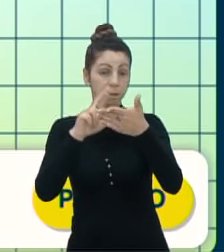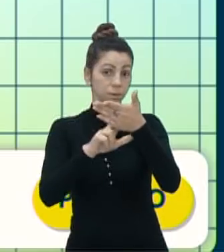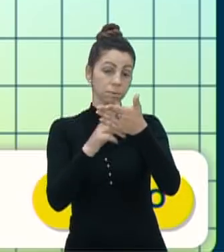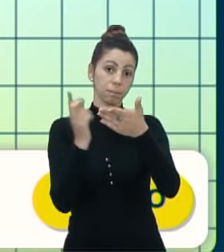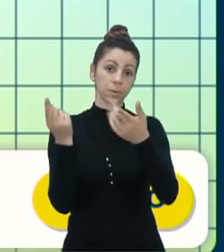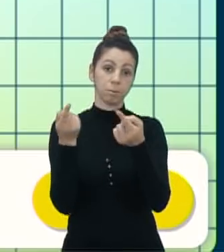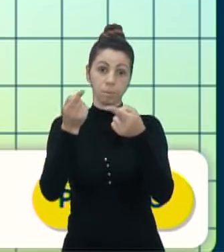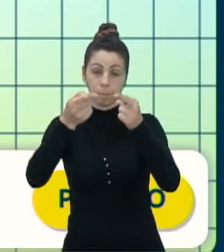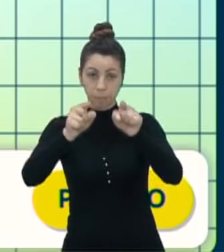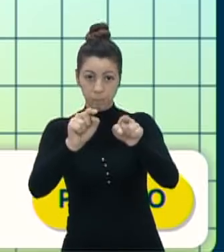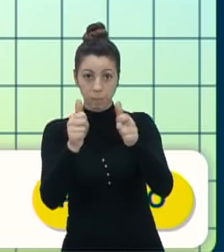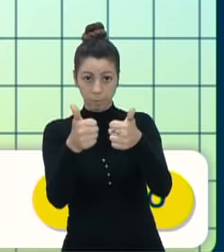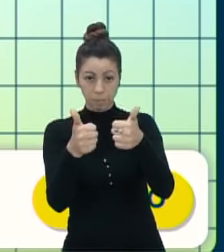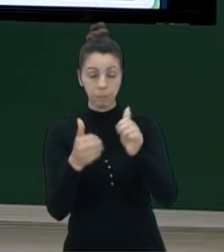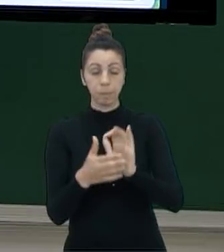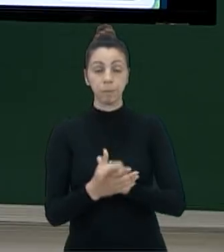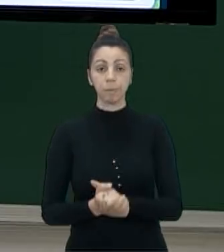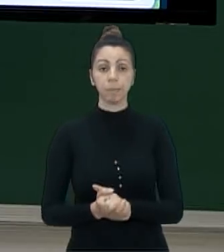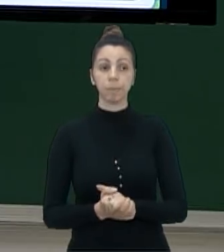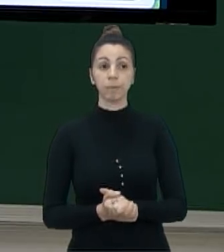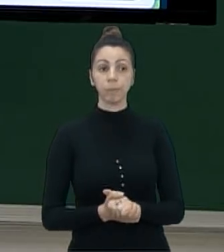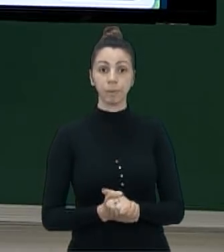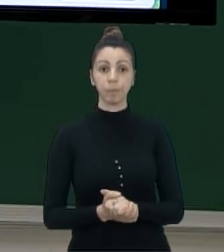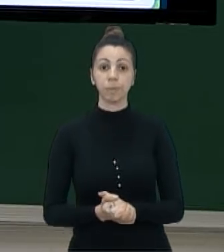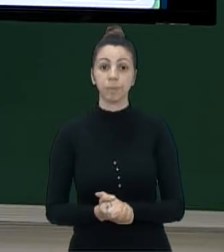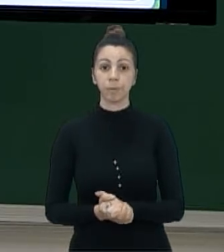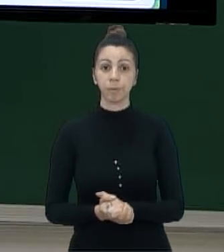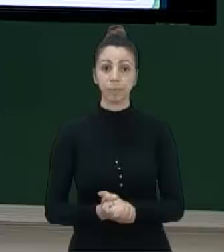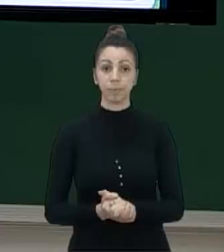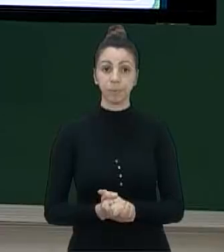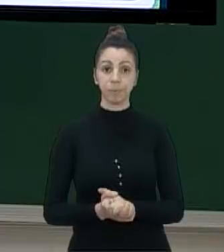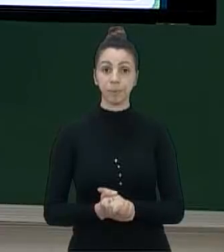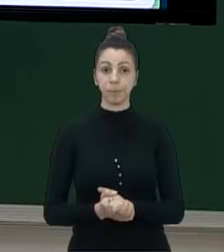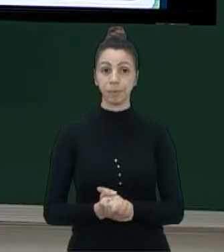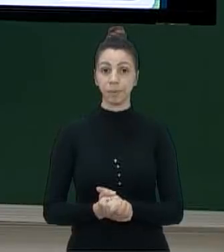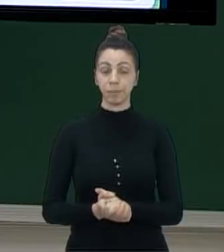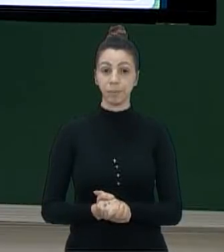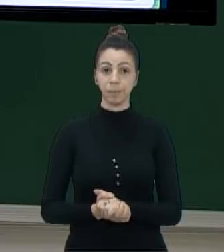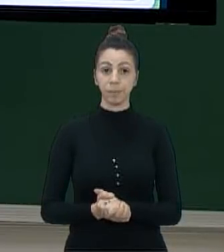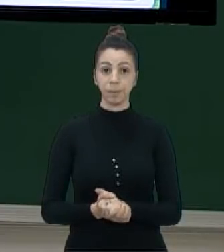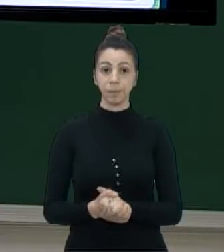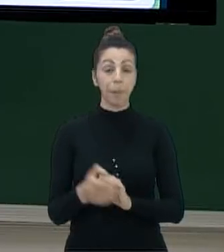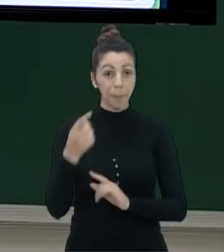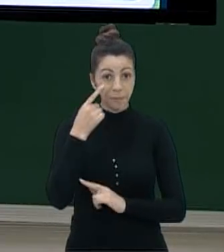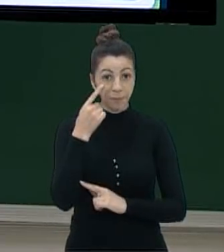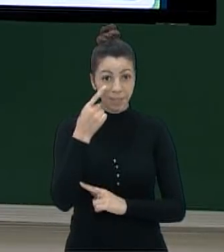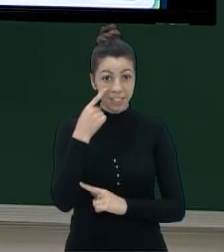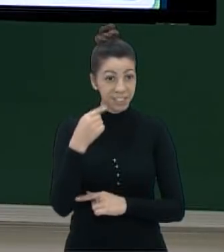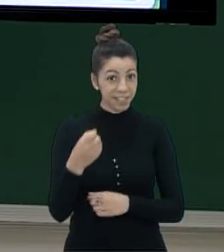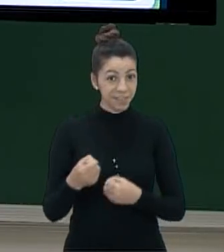do desafio aí que foi proposto. Vamos conferir se deu certo o resultado? Vamos verificar lá?